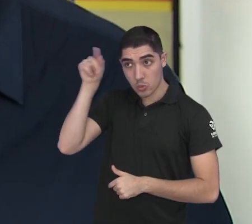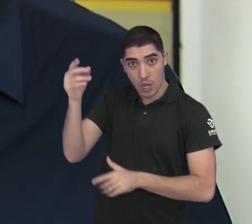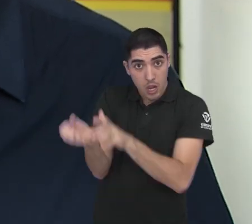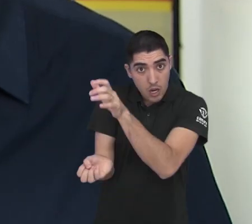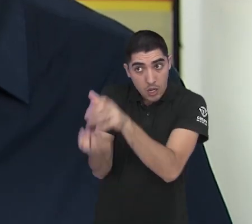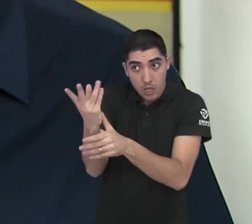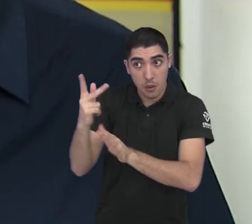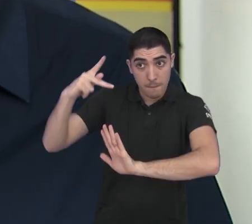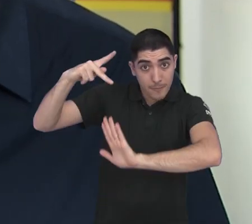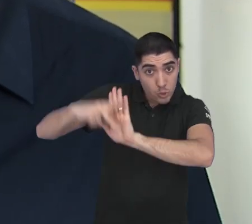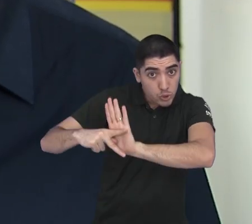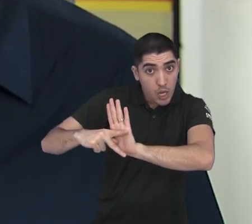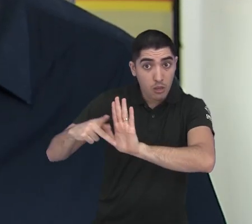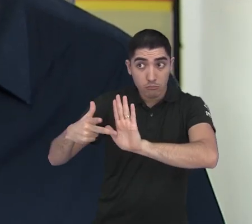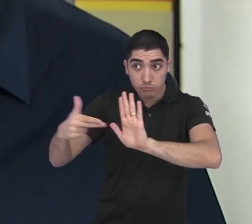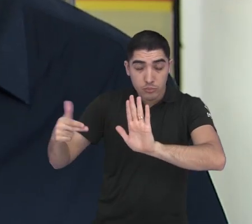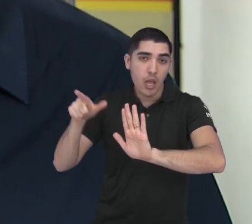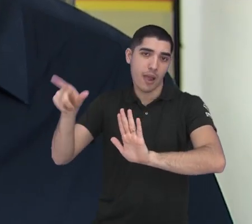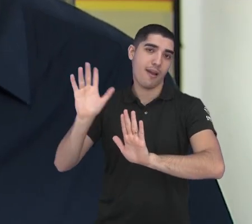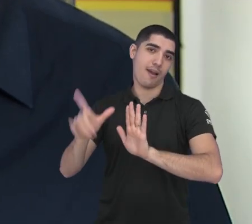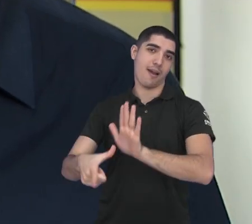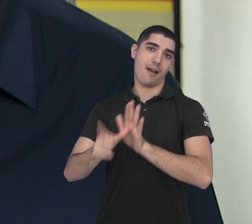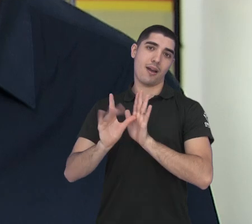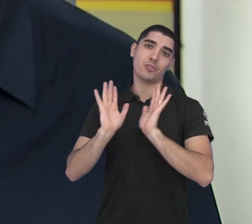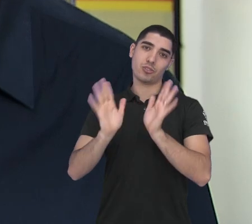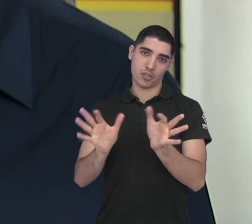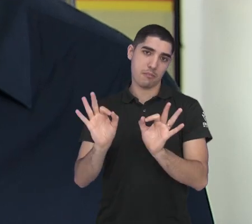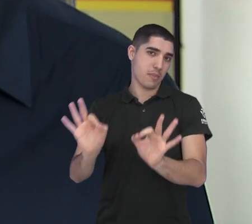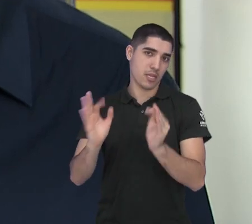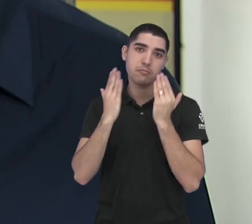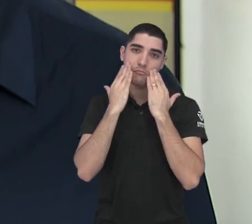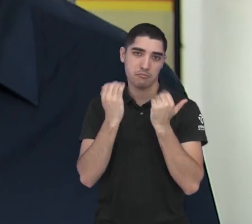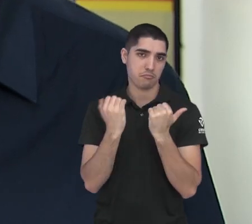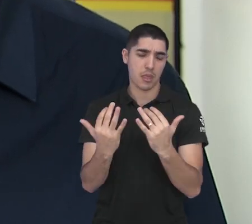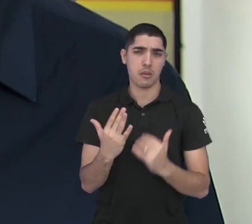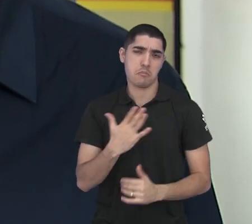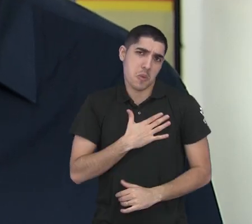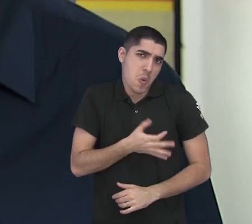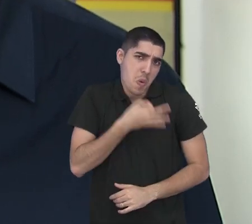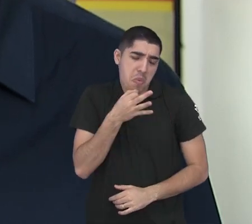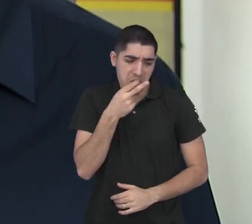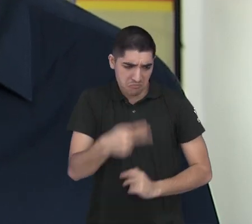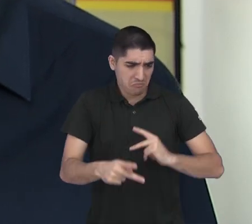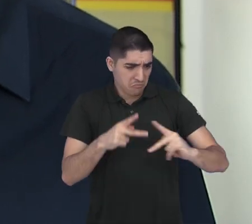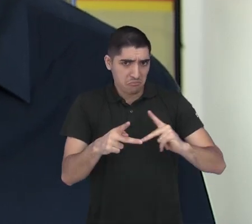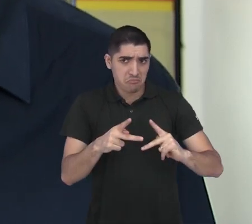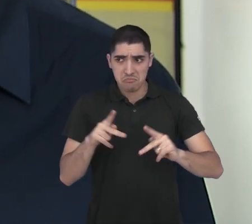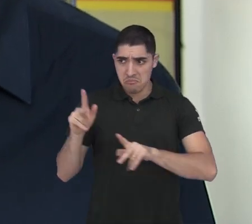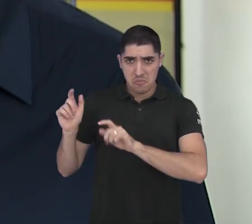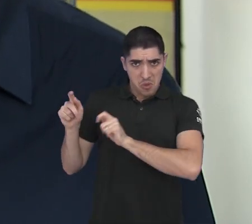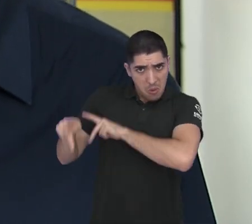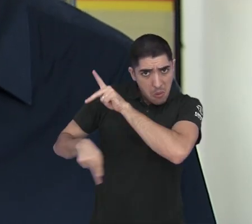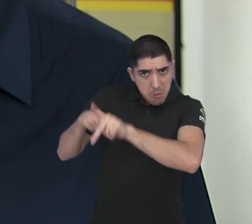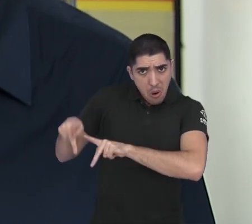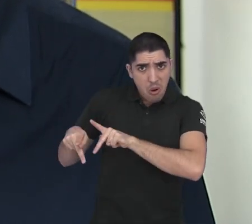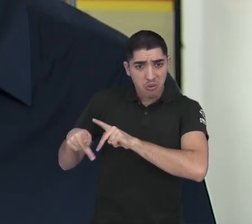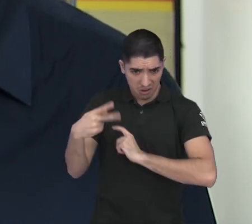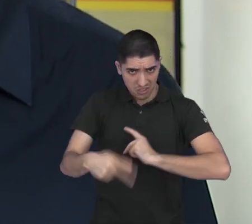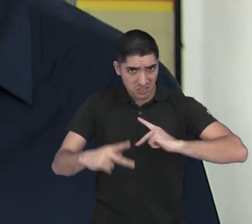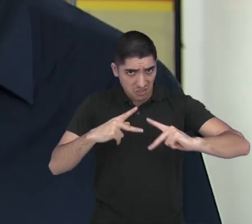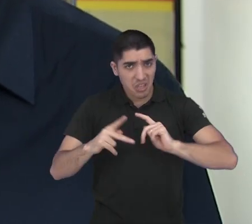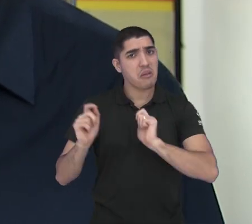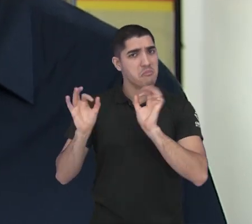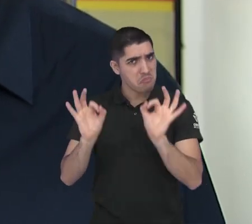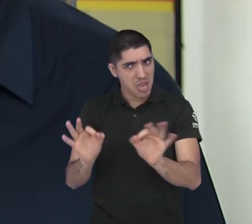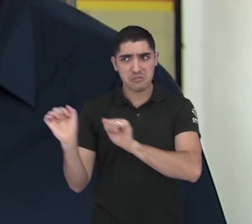projeto, ele já deve ter feito essa audiência pública, né? Eu acredito que São José dos Campos, a população é uma